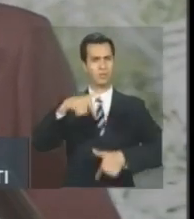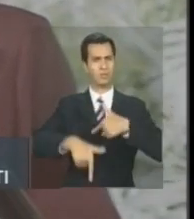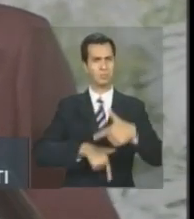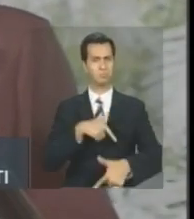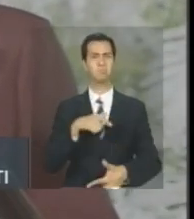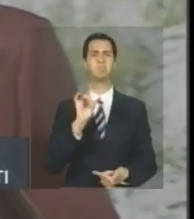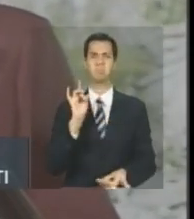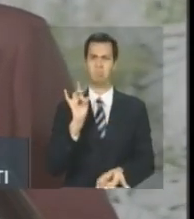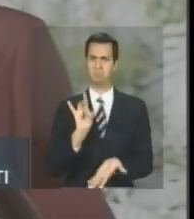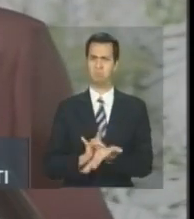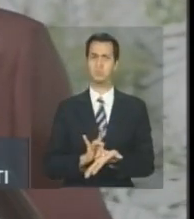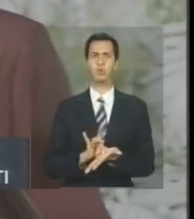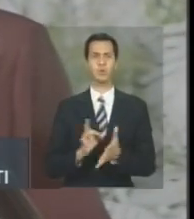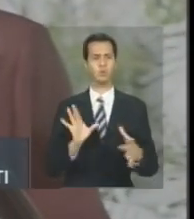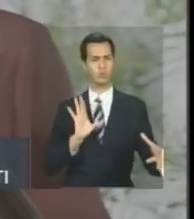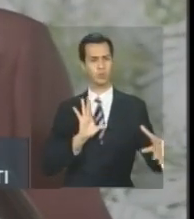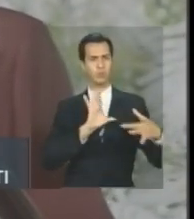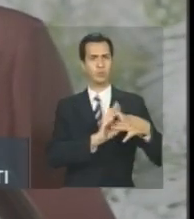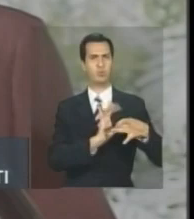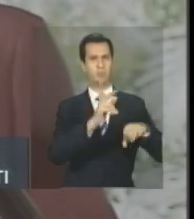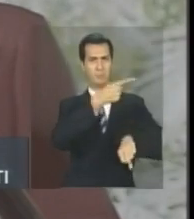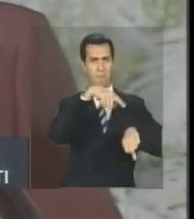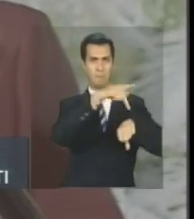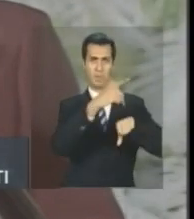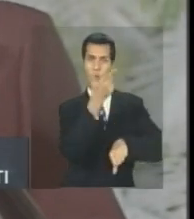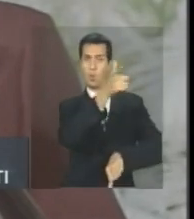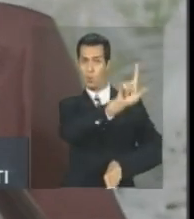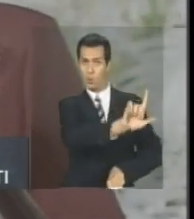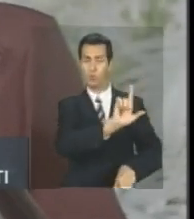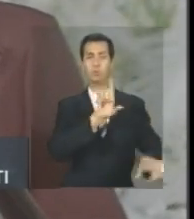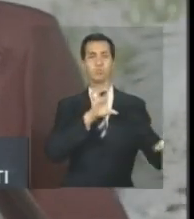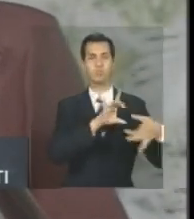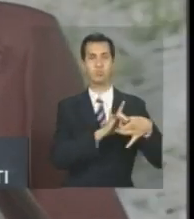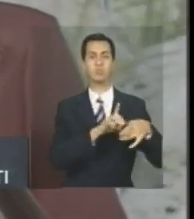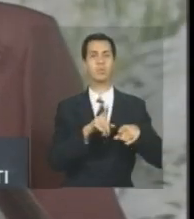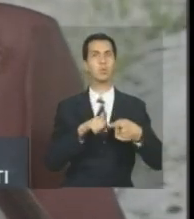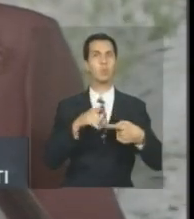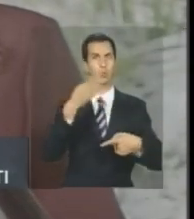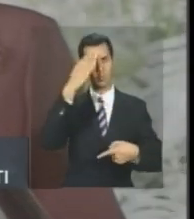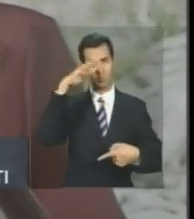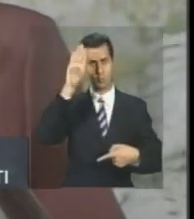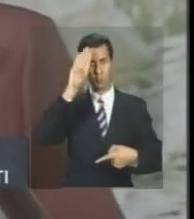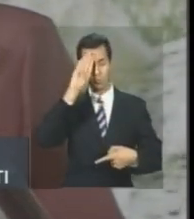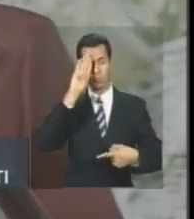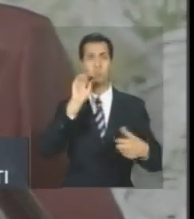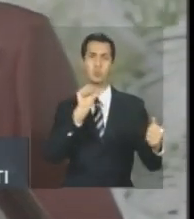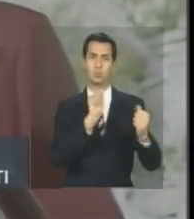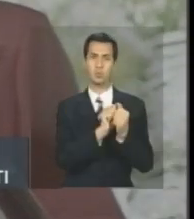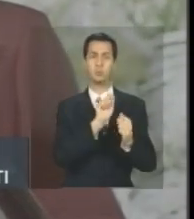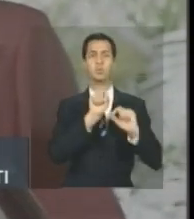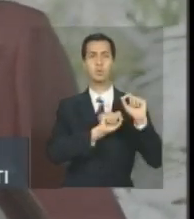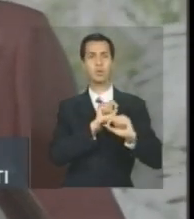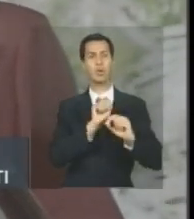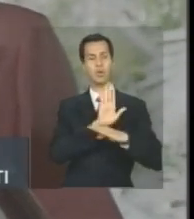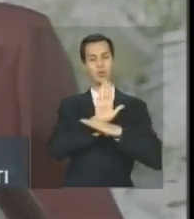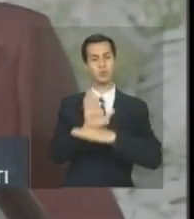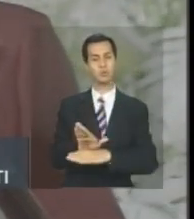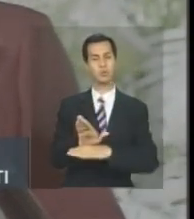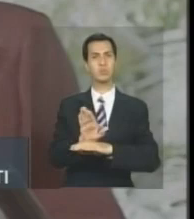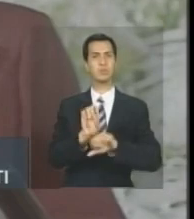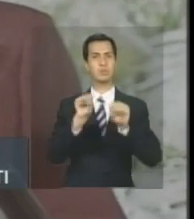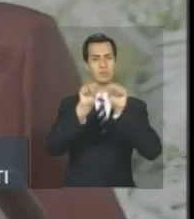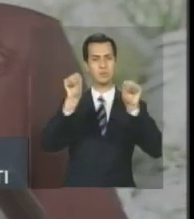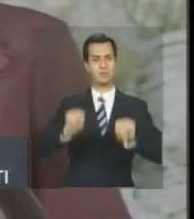decisivamente com parceiros internacionais, como Cuba, na estruturação de um sistema público no